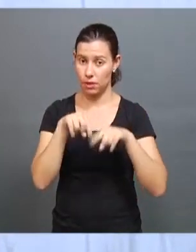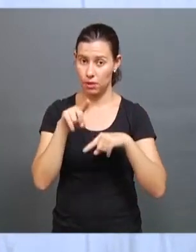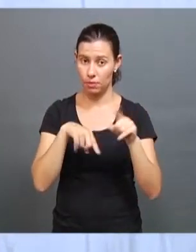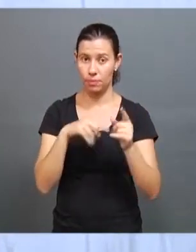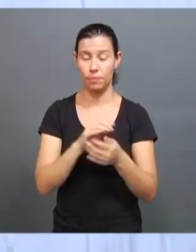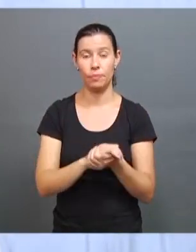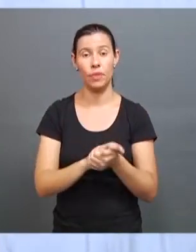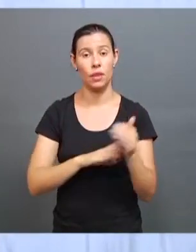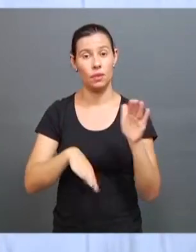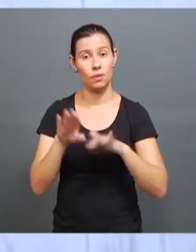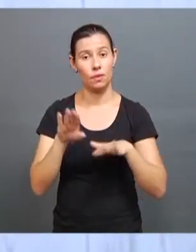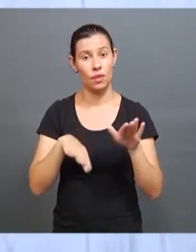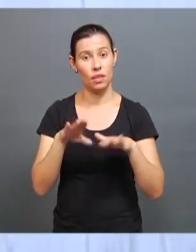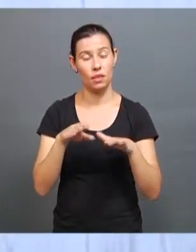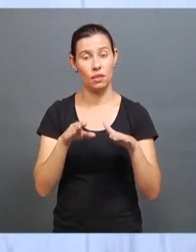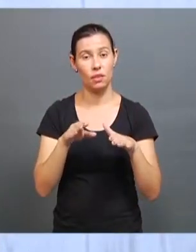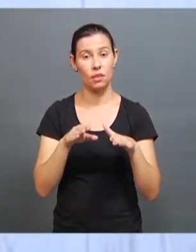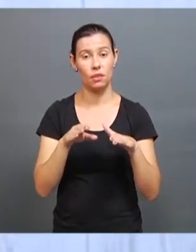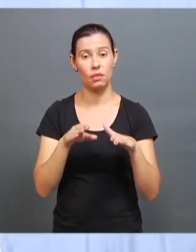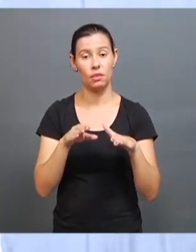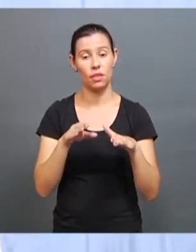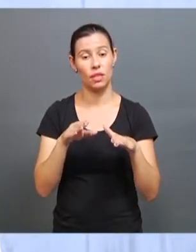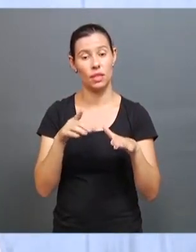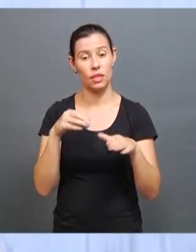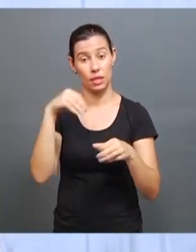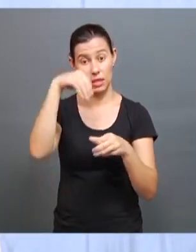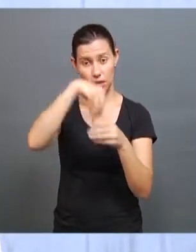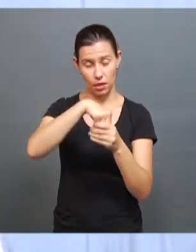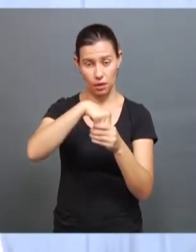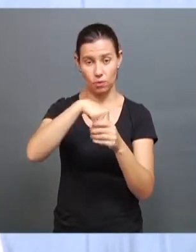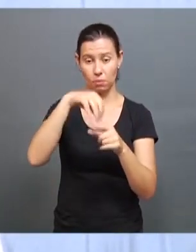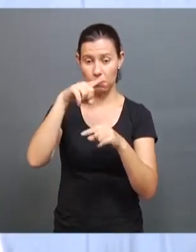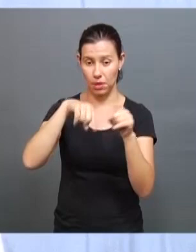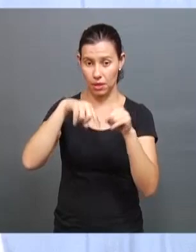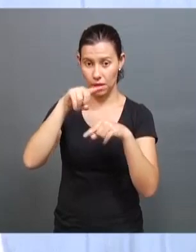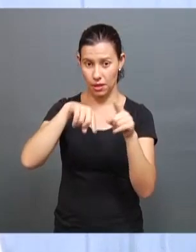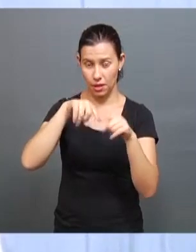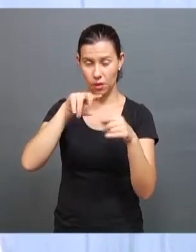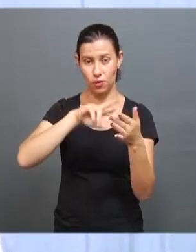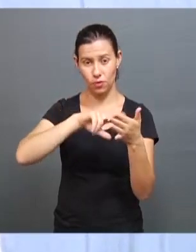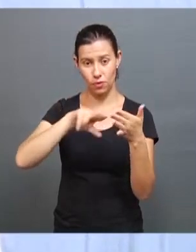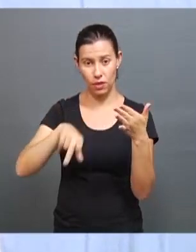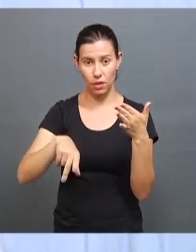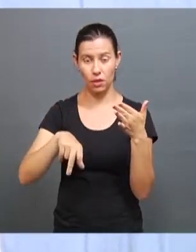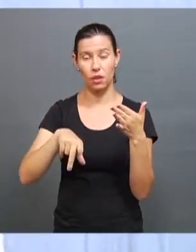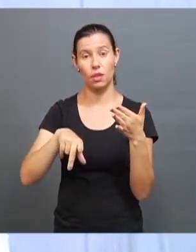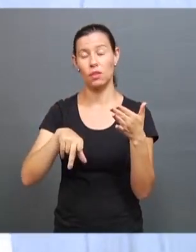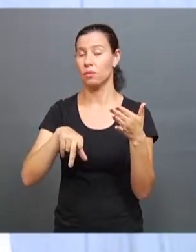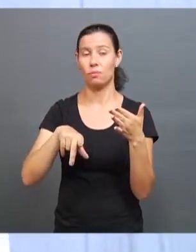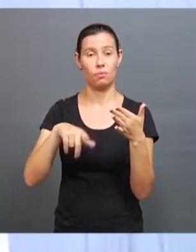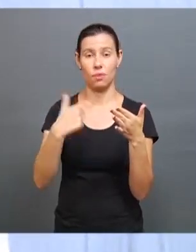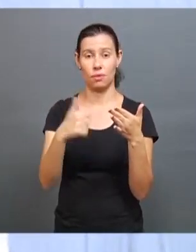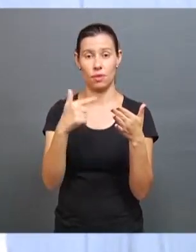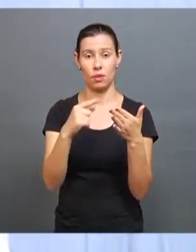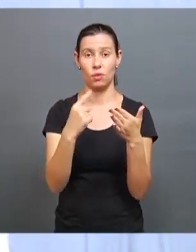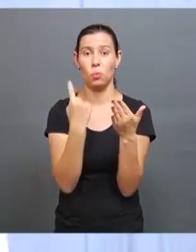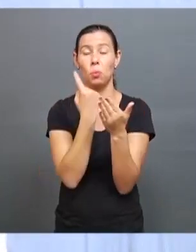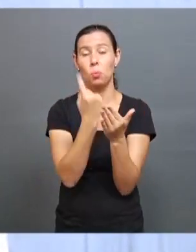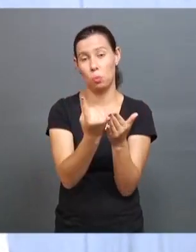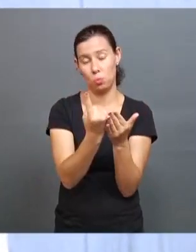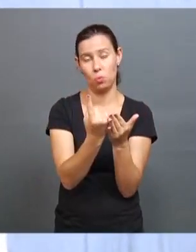na realidade não é todo aquele grupo de objetos, é só um que faz parte da composição do que está sendo vendido para a criança, né? Então, essas